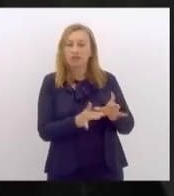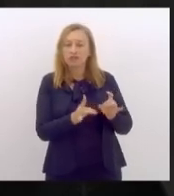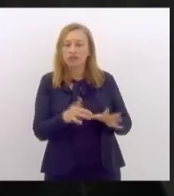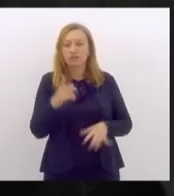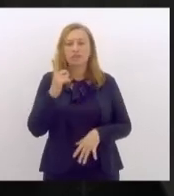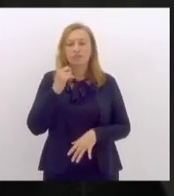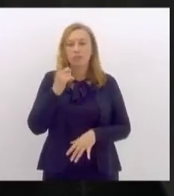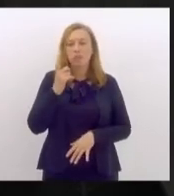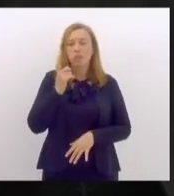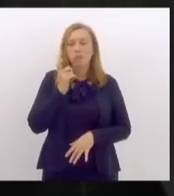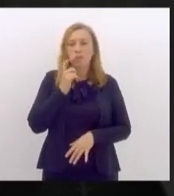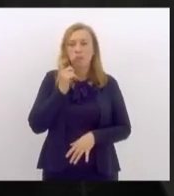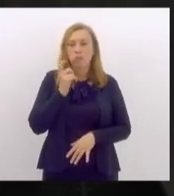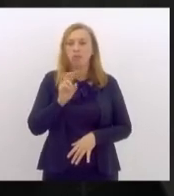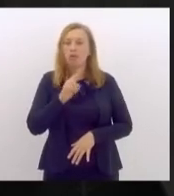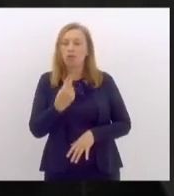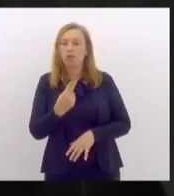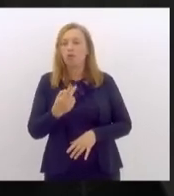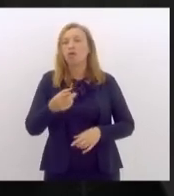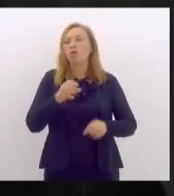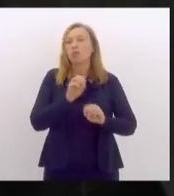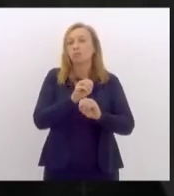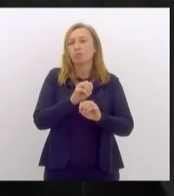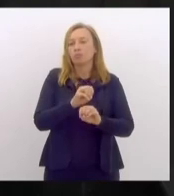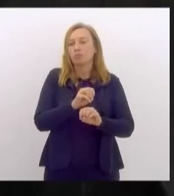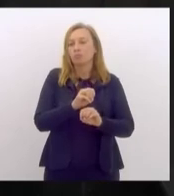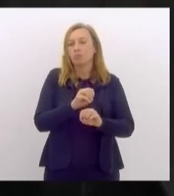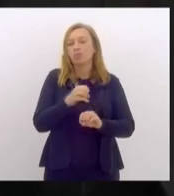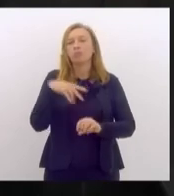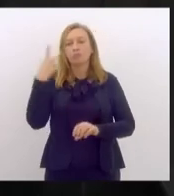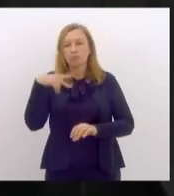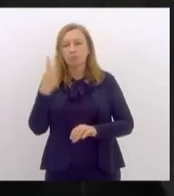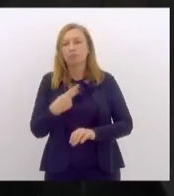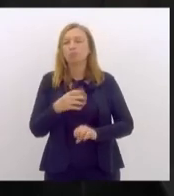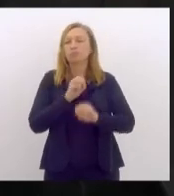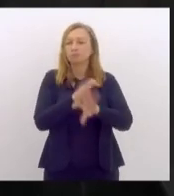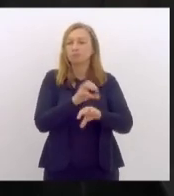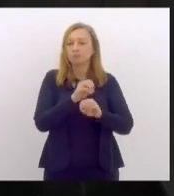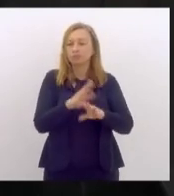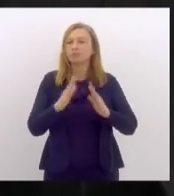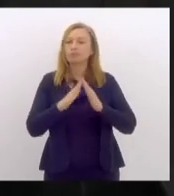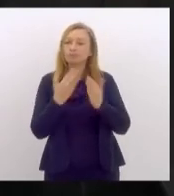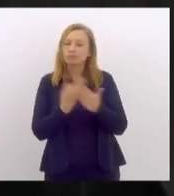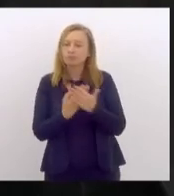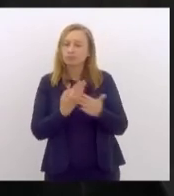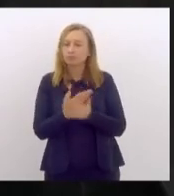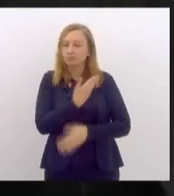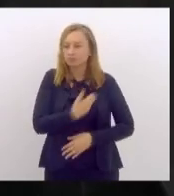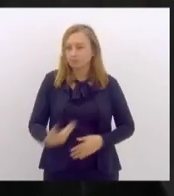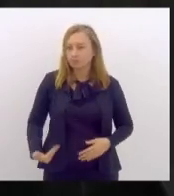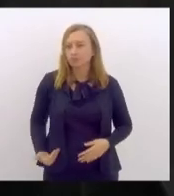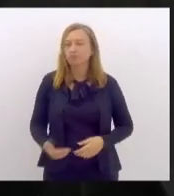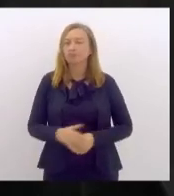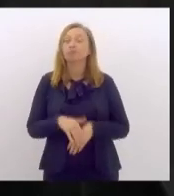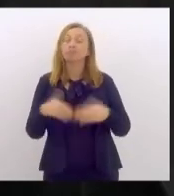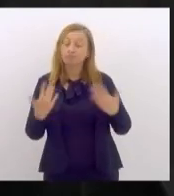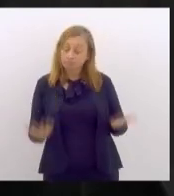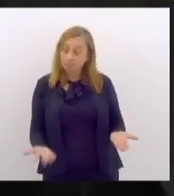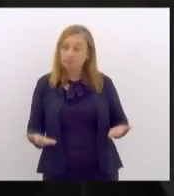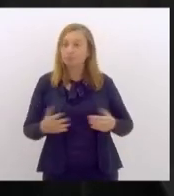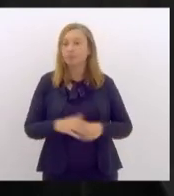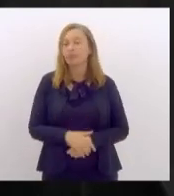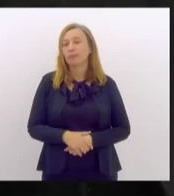Garanta o seu acesso e permanência nas escolas da rede pública então